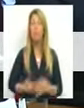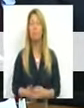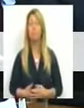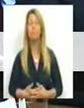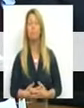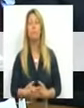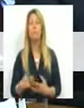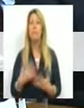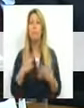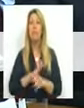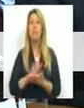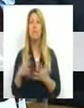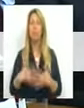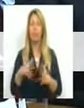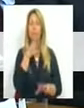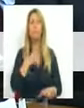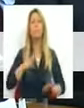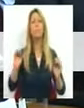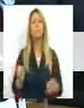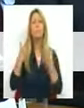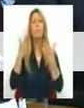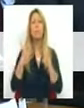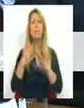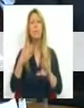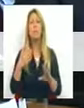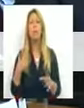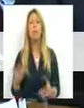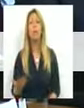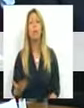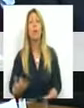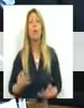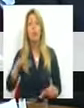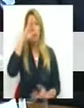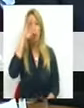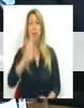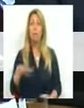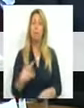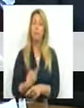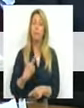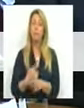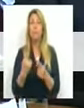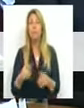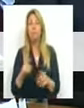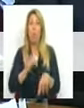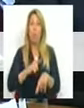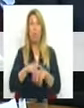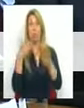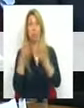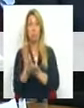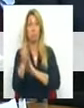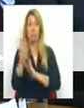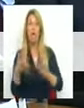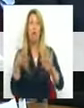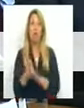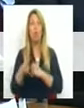Relativamente a disse-nos no início que tinha a noção, portanto, apesar de, independentemente da altura em que entrou, fez-nos uma pequena